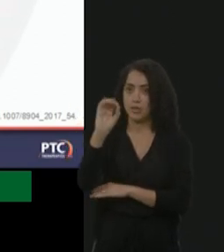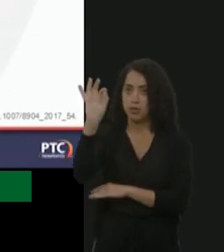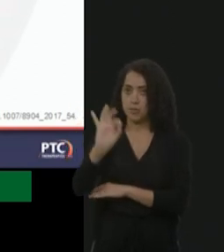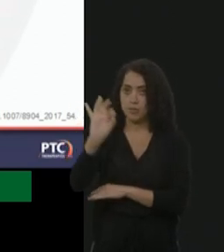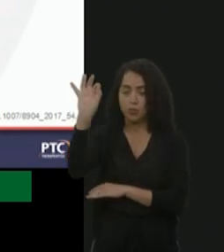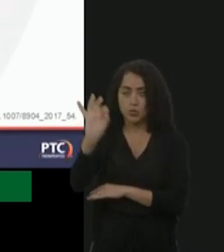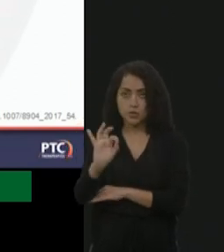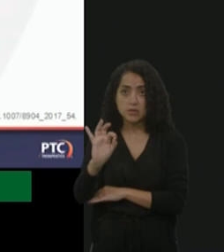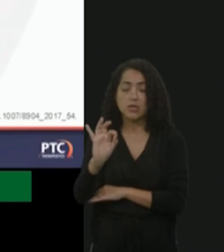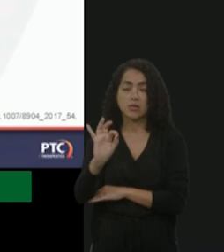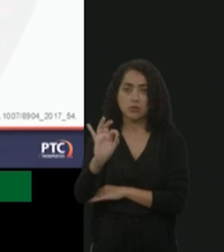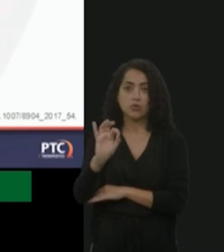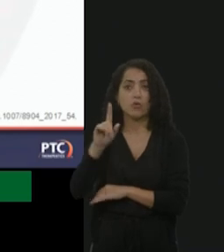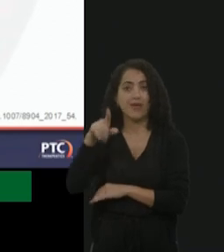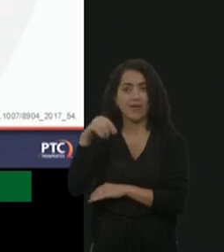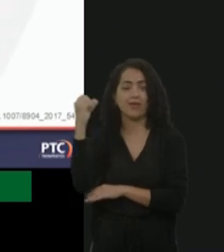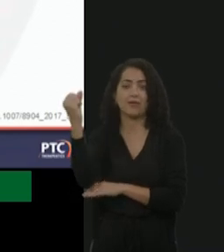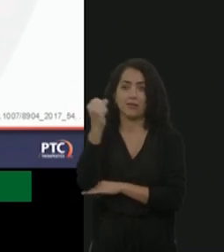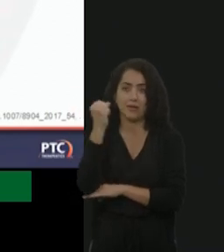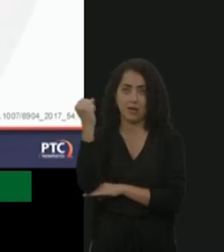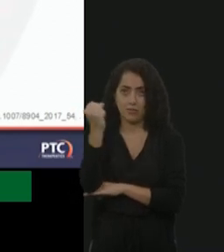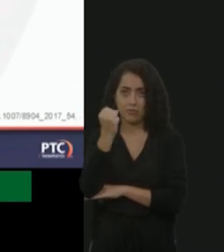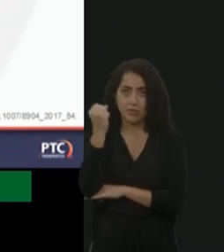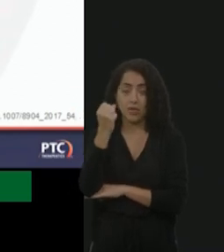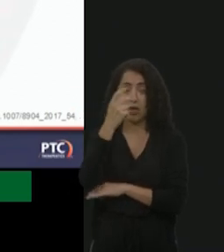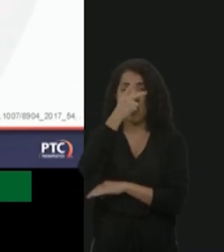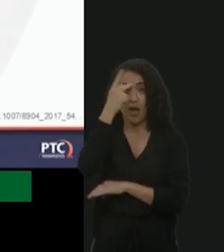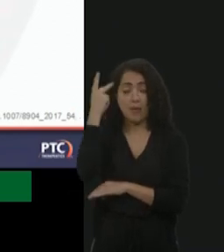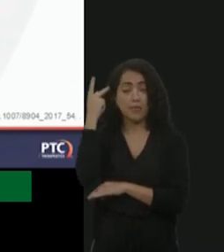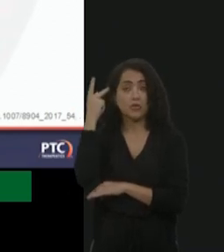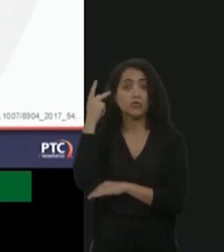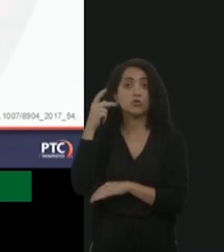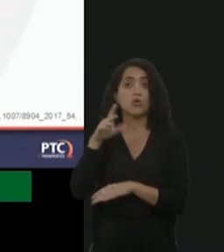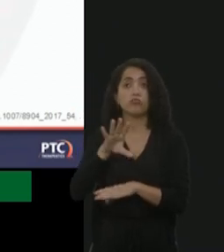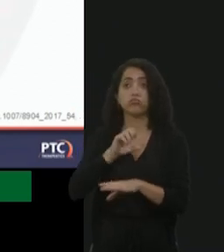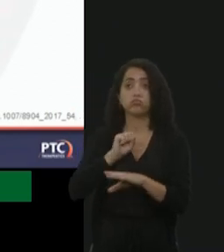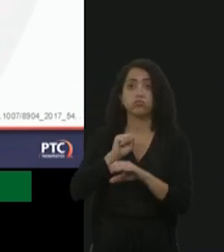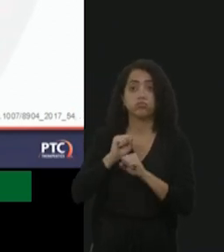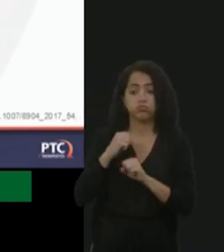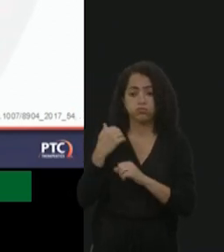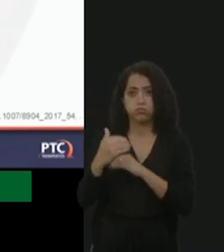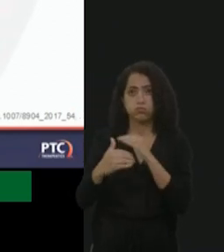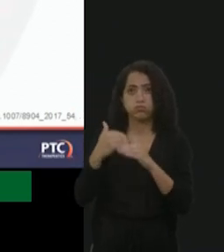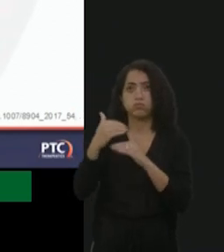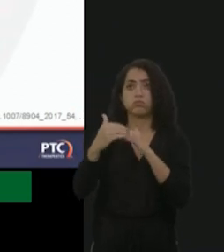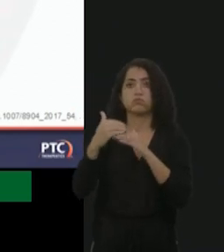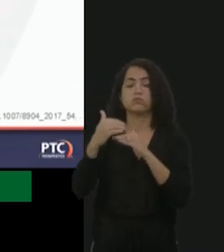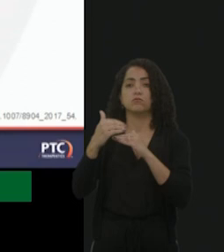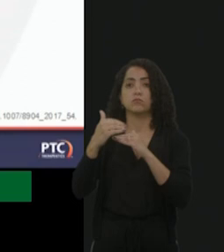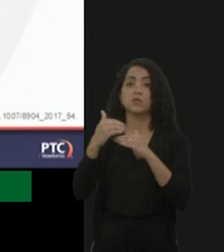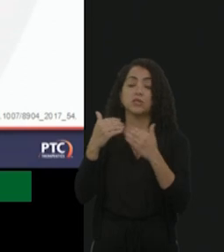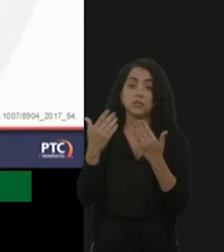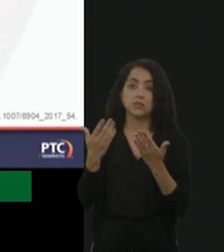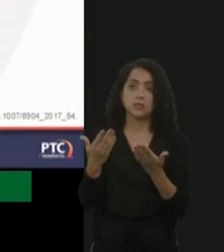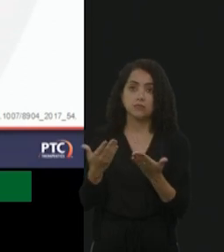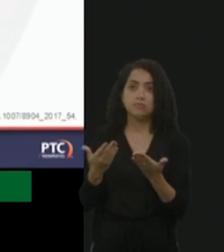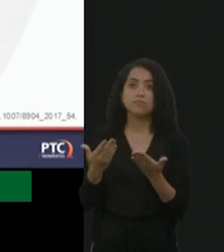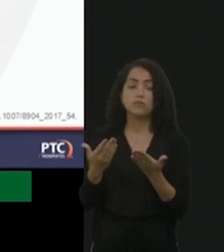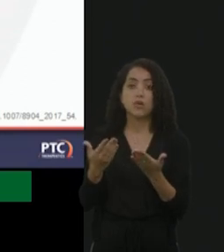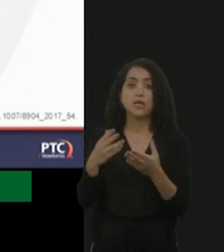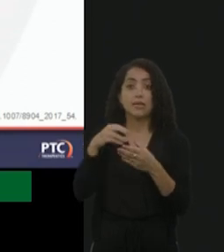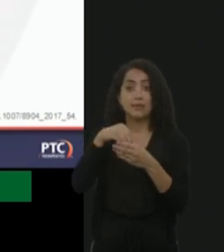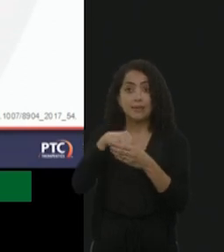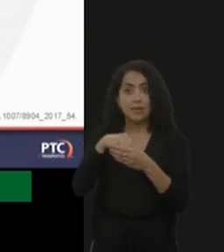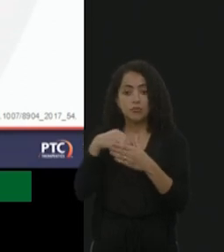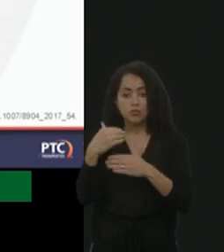apresentação grave, na qual o paciente não adquire nenhum marco do desenvolvimento. Então, era esperado que né, dentro do